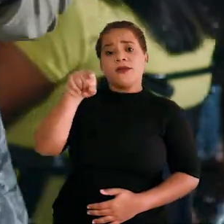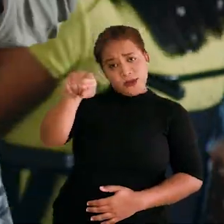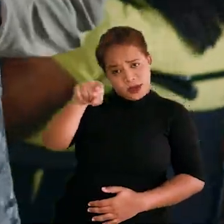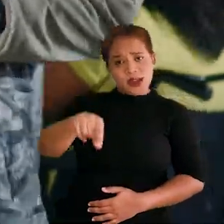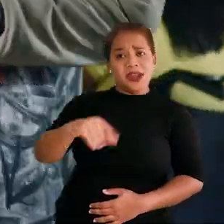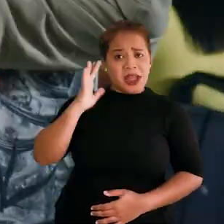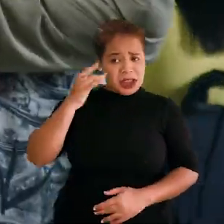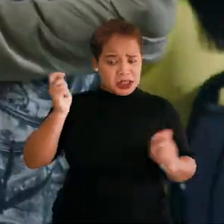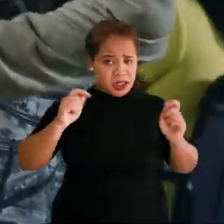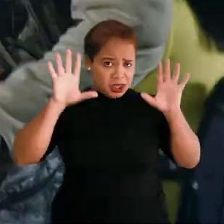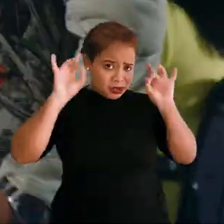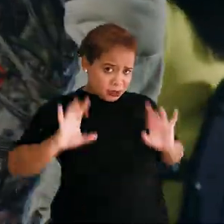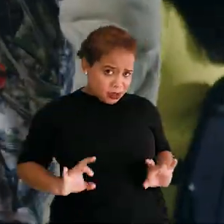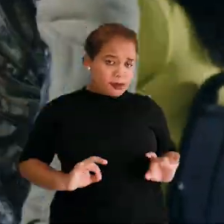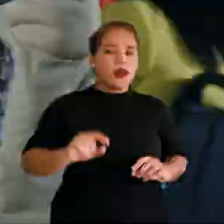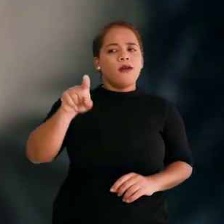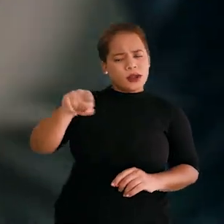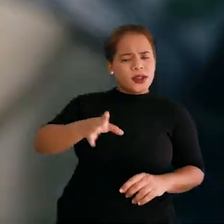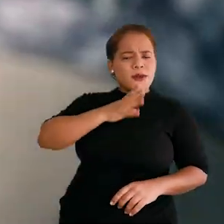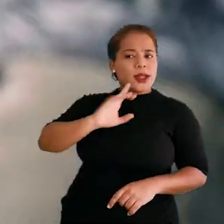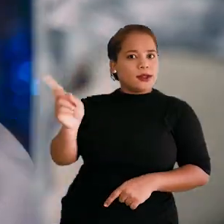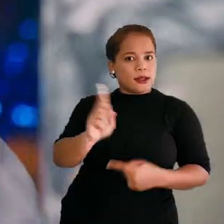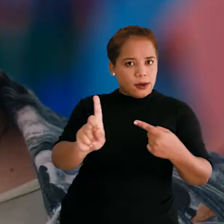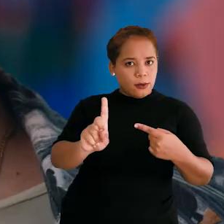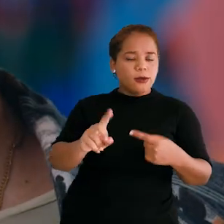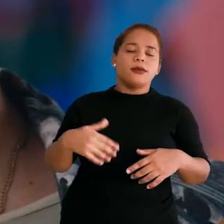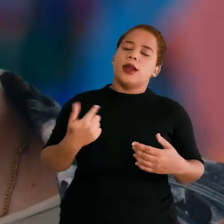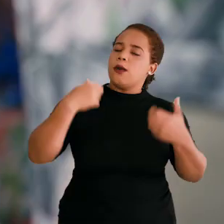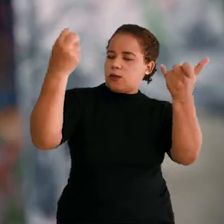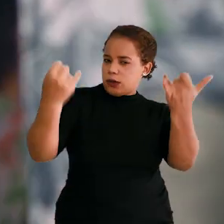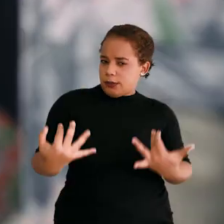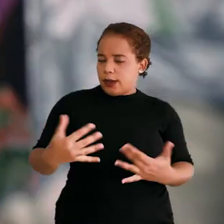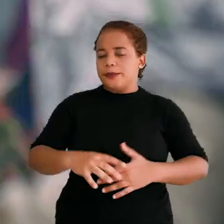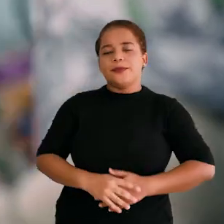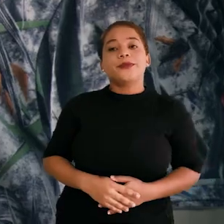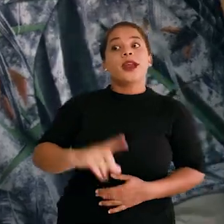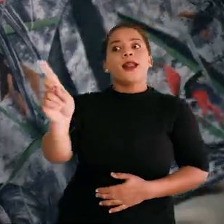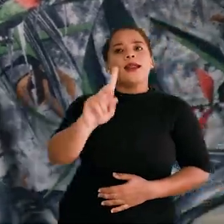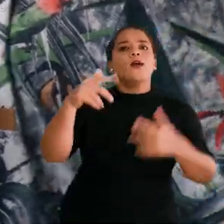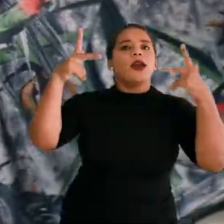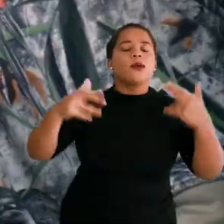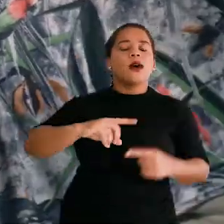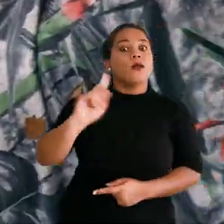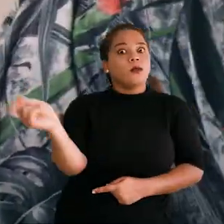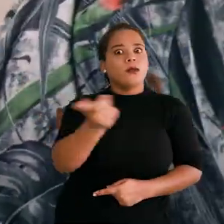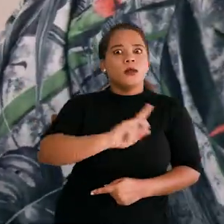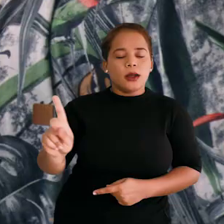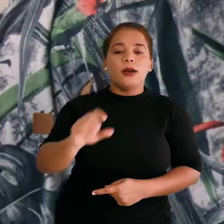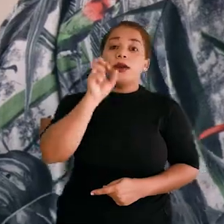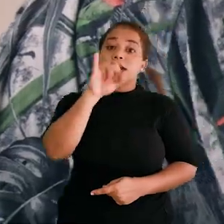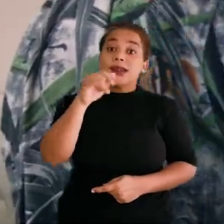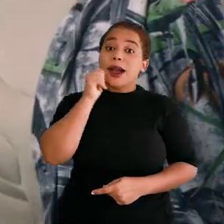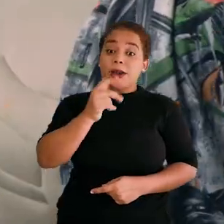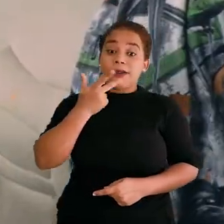faz, ei? Tu mesmo que tá aí se achando. Tu sabe o que é um não? Vou te ensinar. Não é igual a